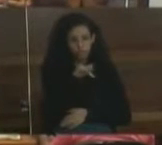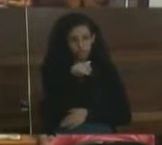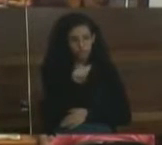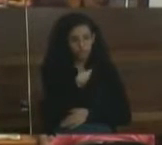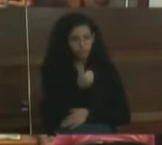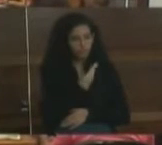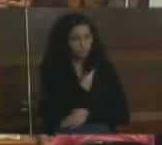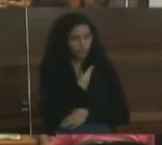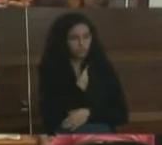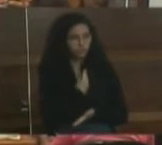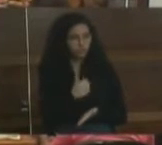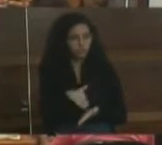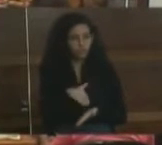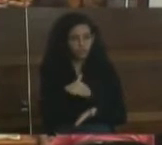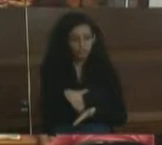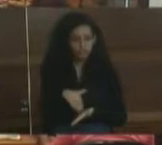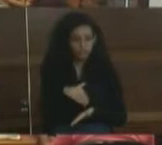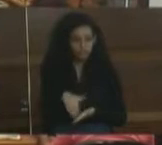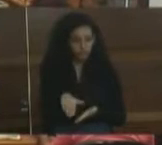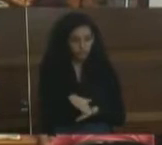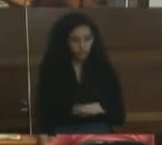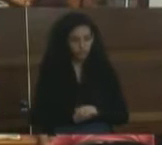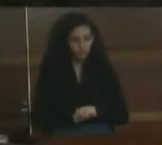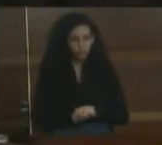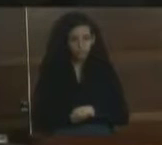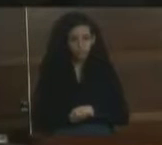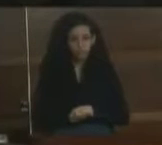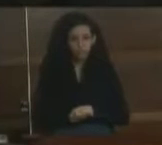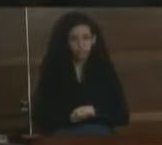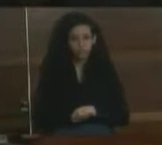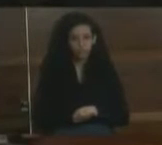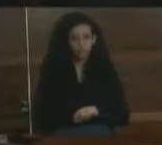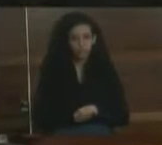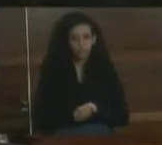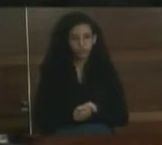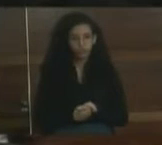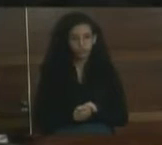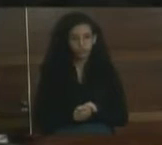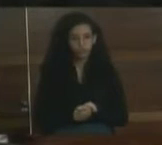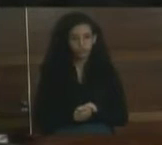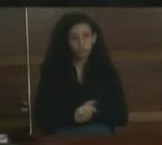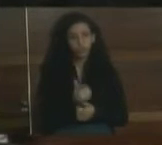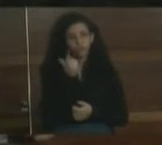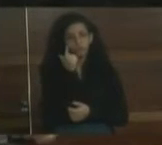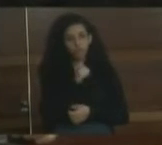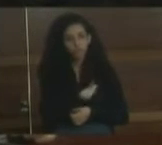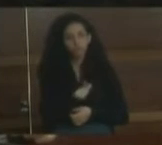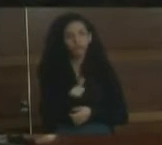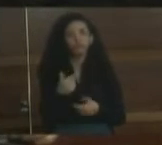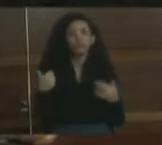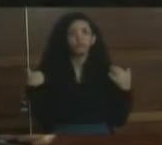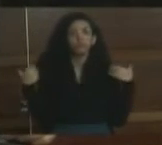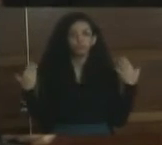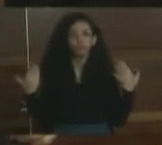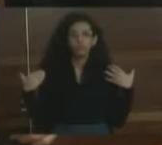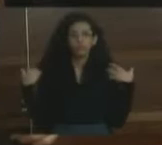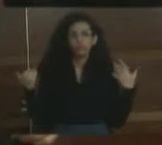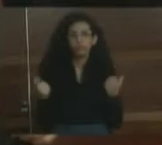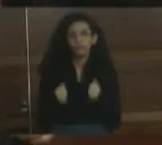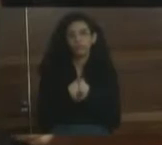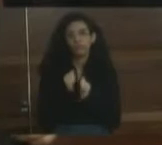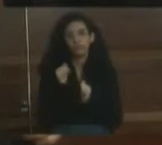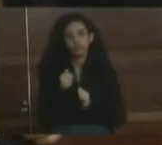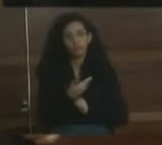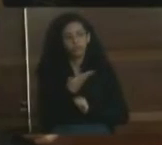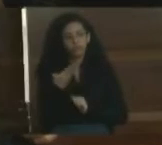meus colegas secretários subsecretários controles internos mais uma vez é um prazer estar com todos